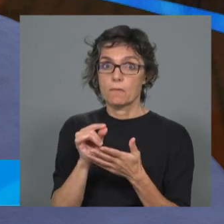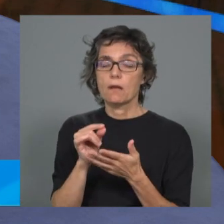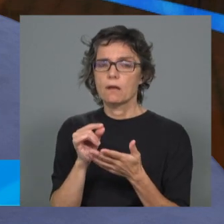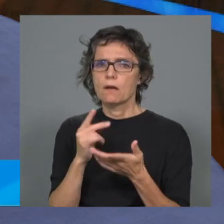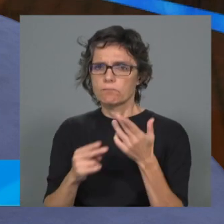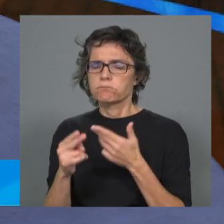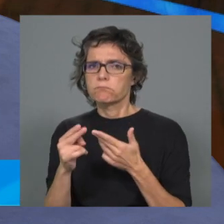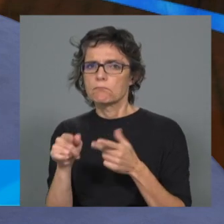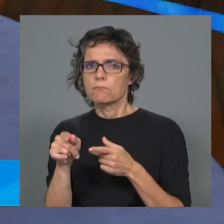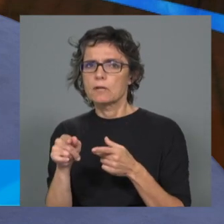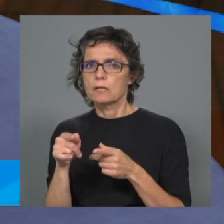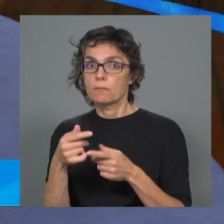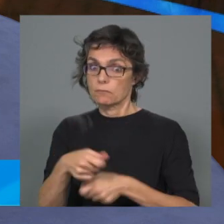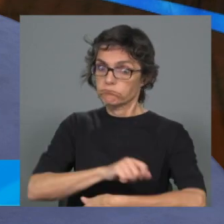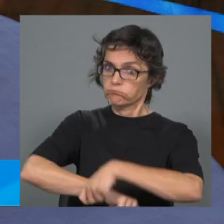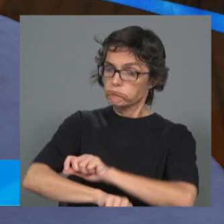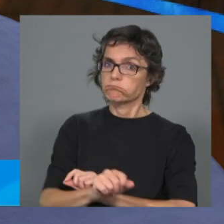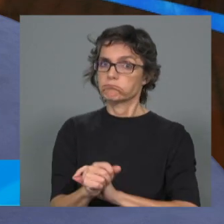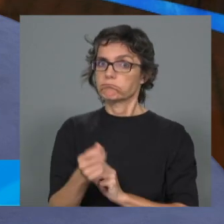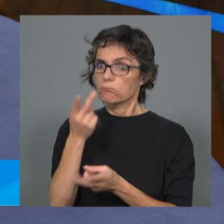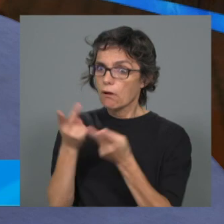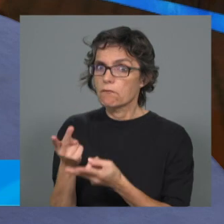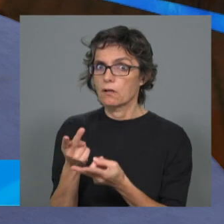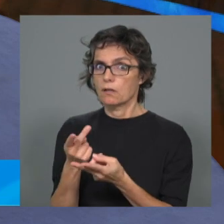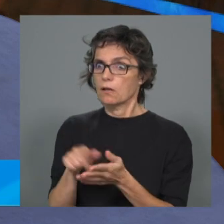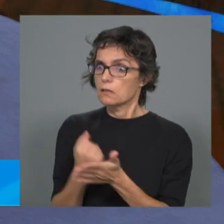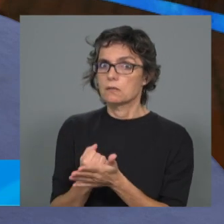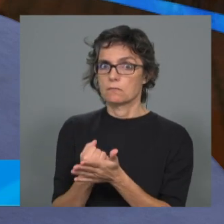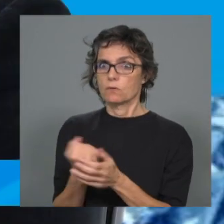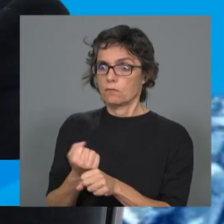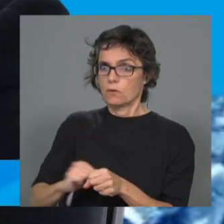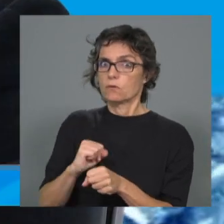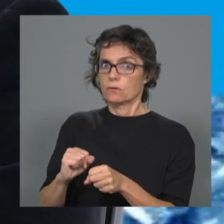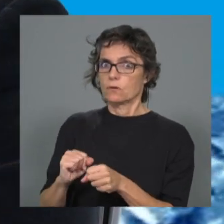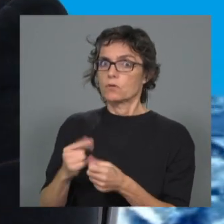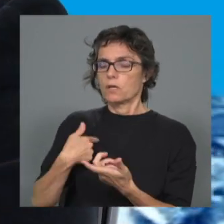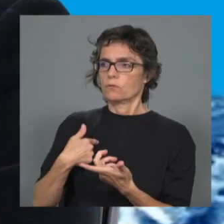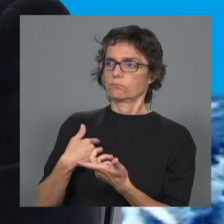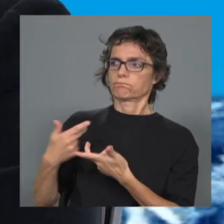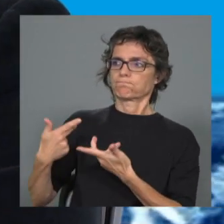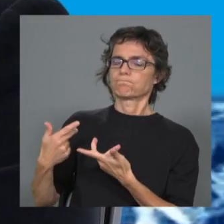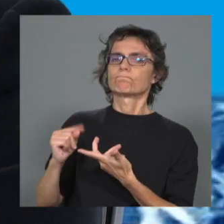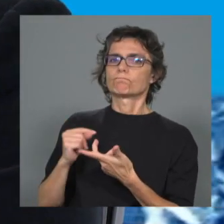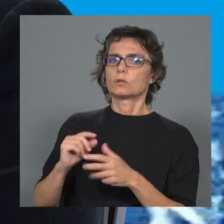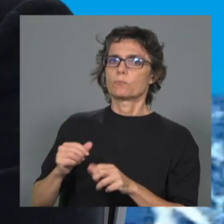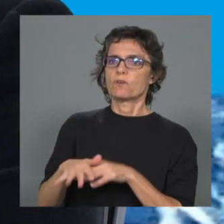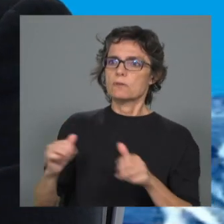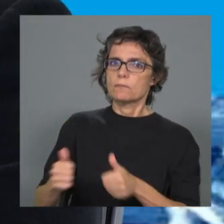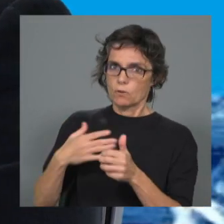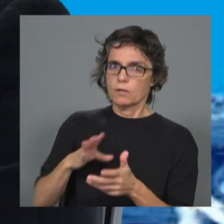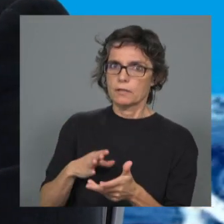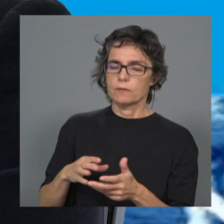que nos obrigava permanentemente a avaliar o que estávamos a fazer e a tentar fazer melhor. E ele partiu este ano